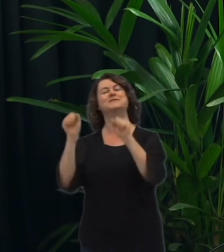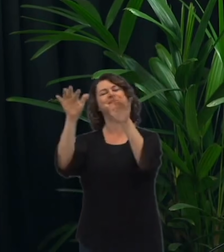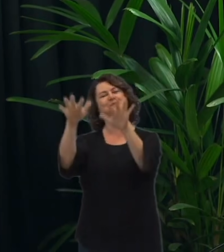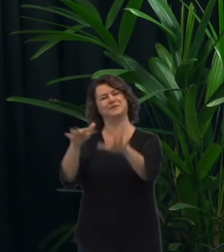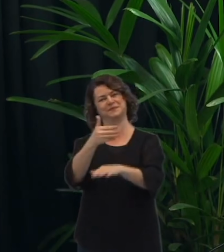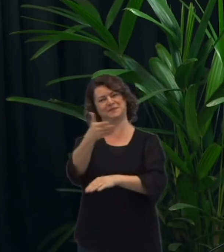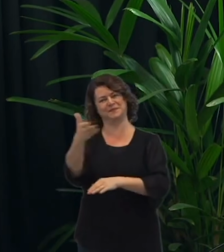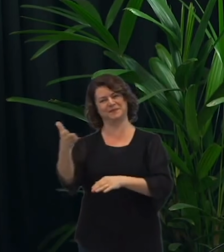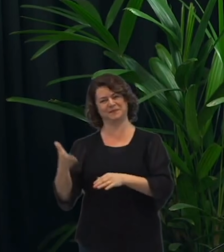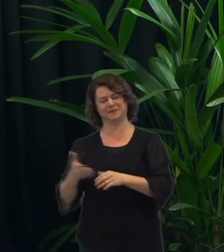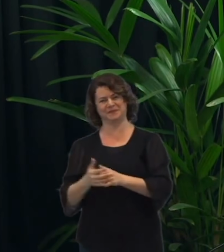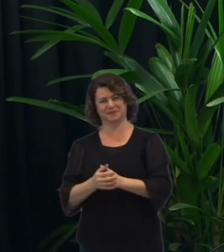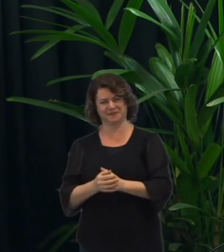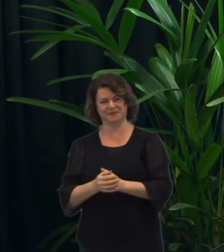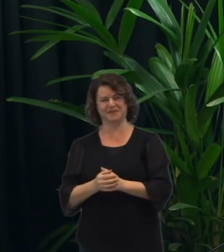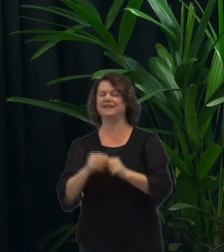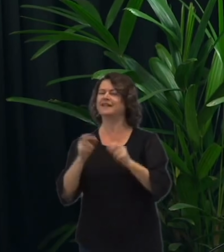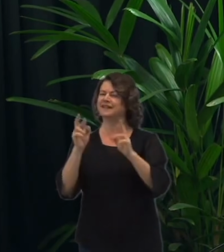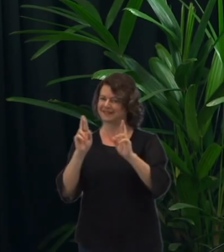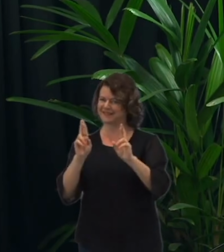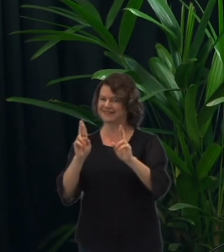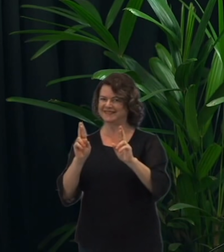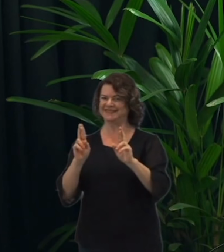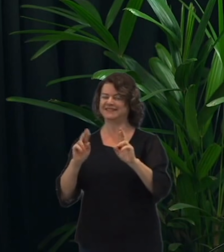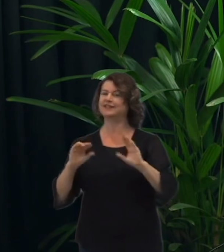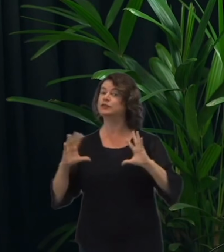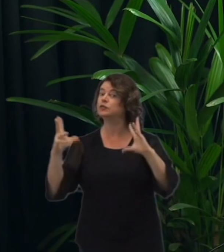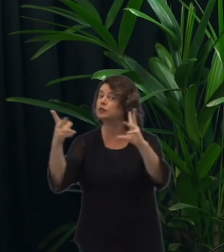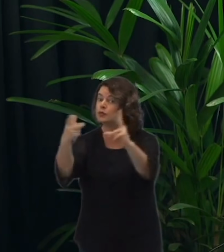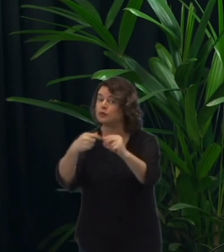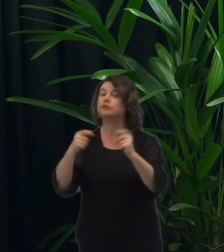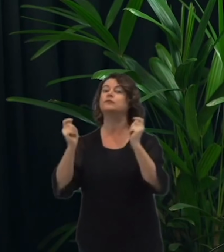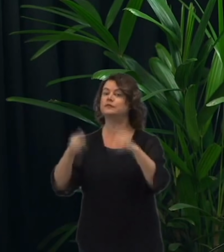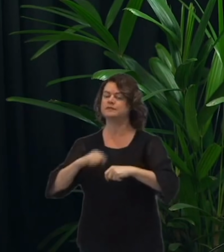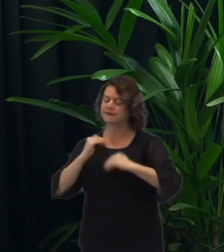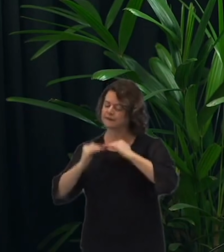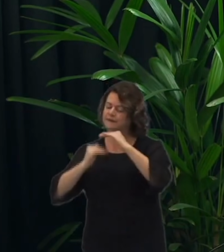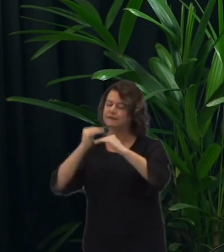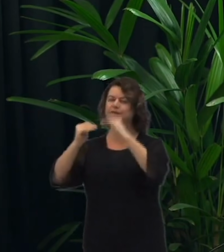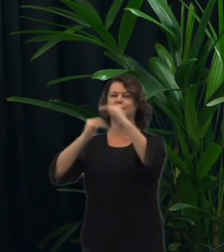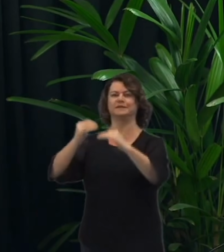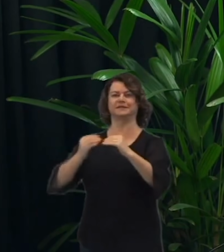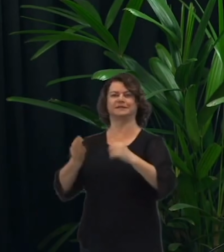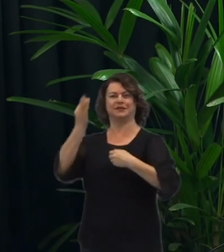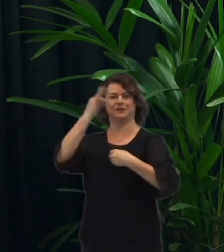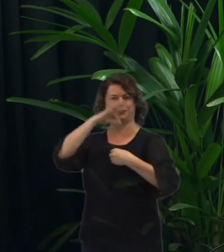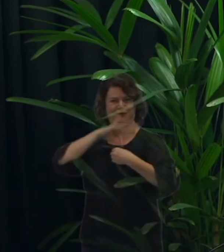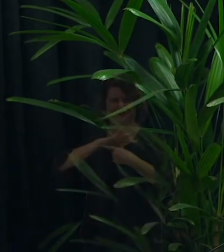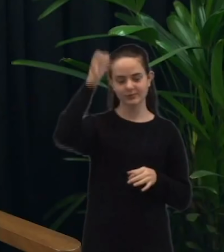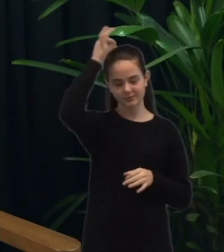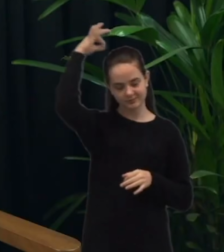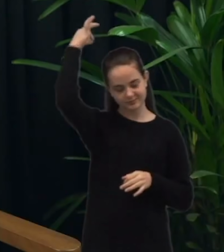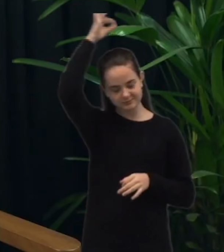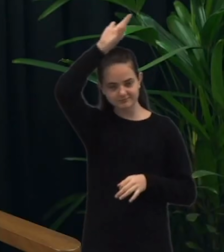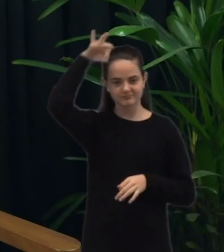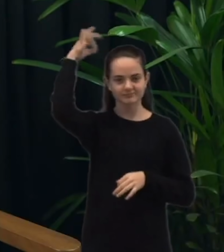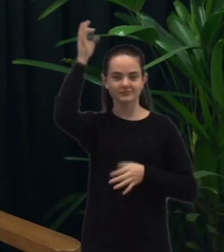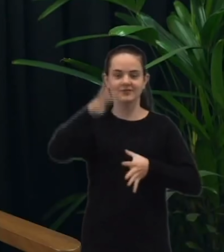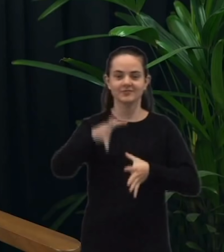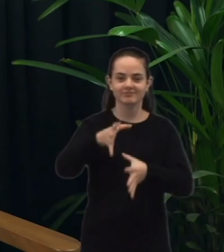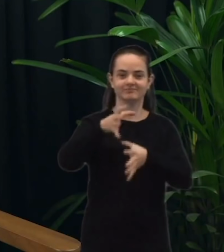acrescentadas. Espero que todos possamos desenvolver esse fruto do Espírito. Deus abençoe a todos. O fruto